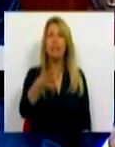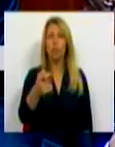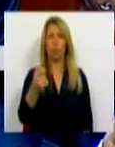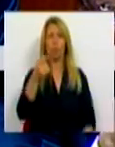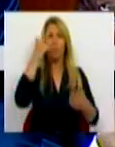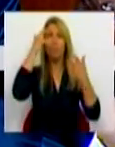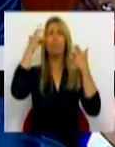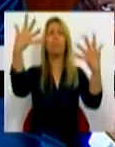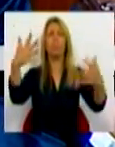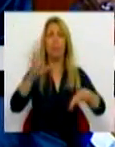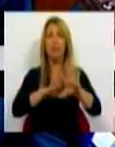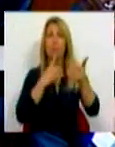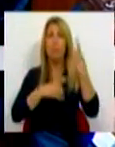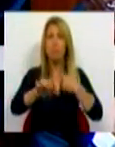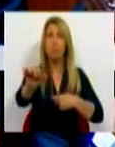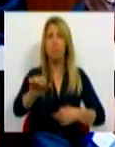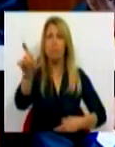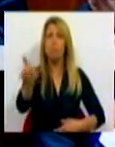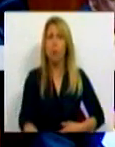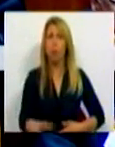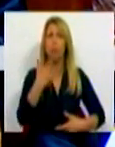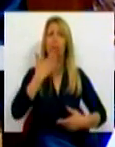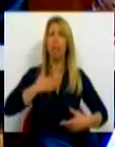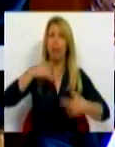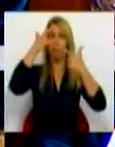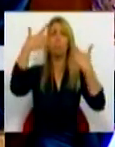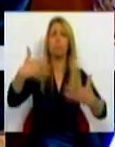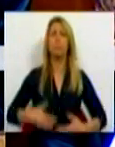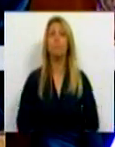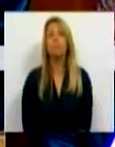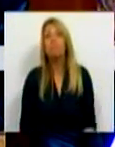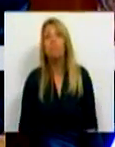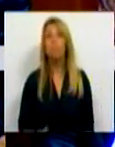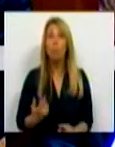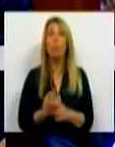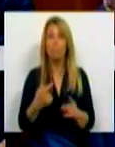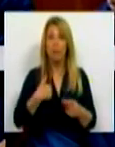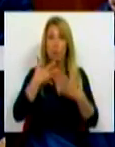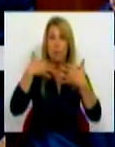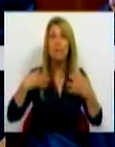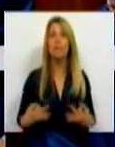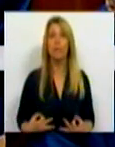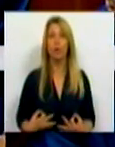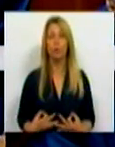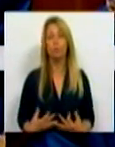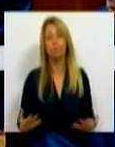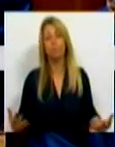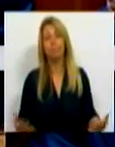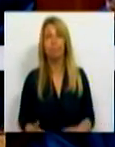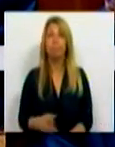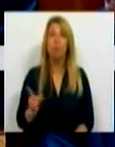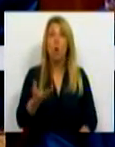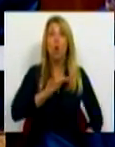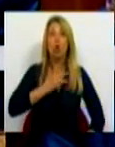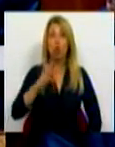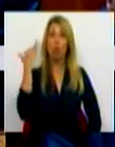pergunta. Porque eu estou certo que, tendo o Dr. Pedro Passos Coelho